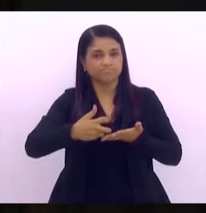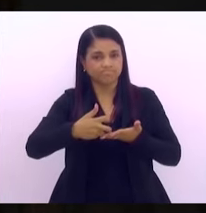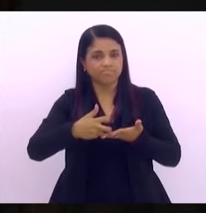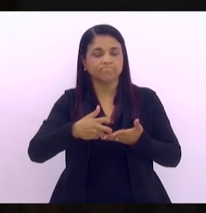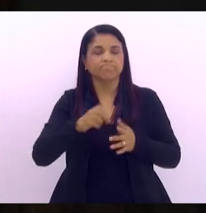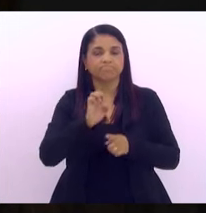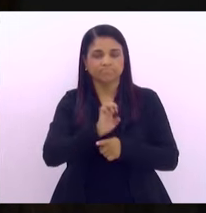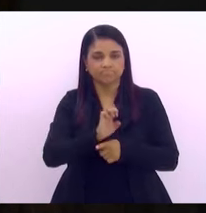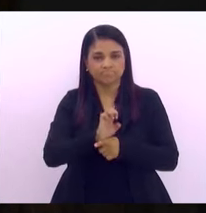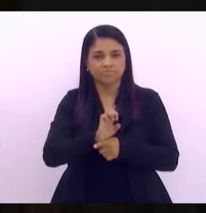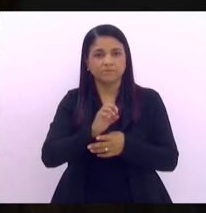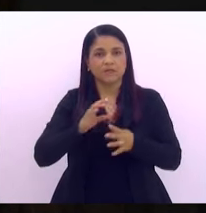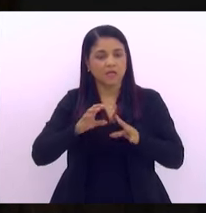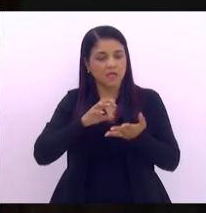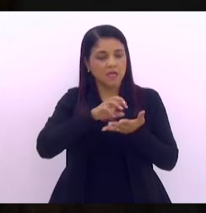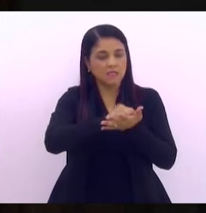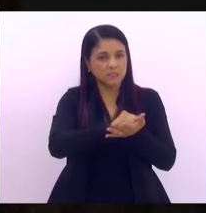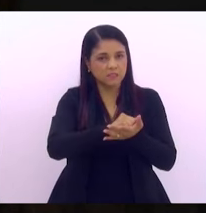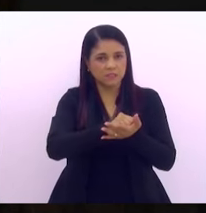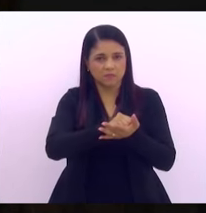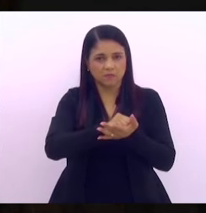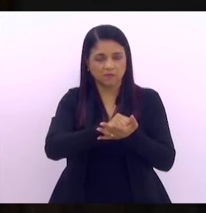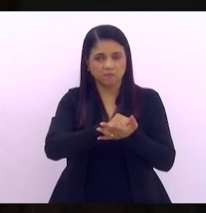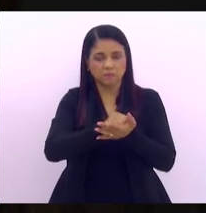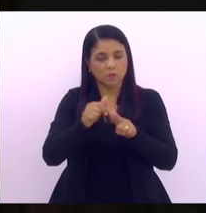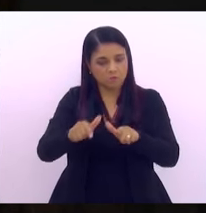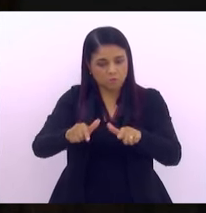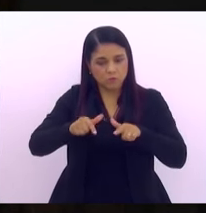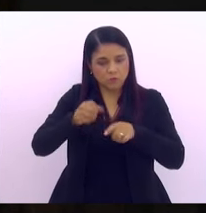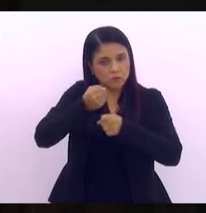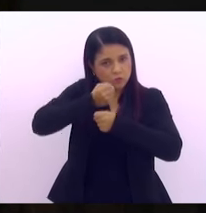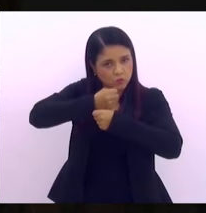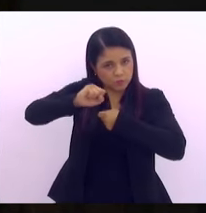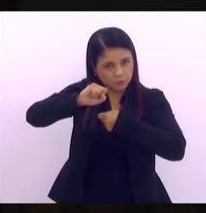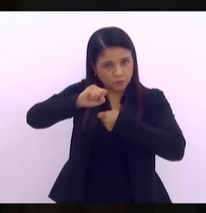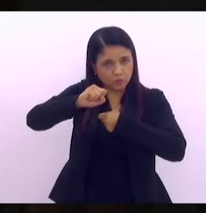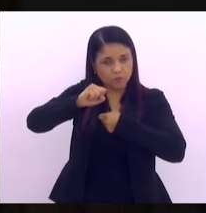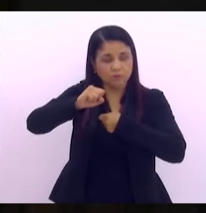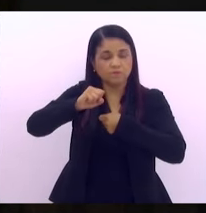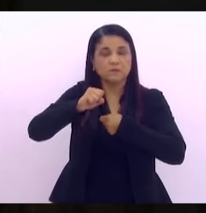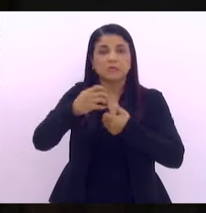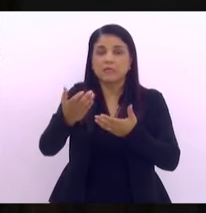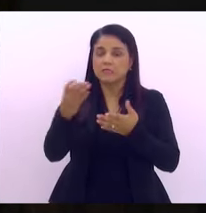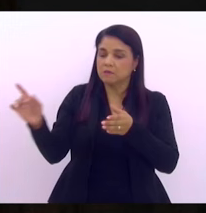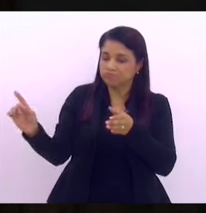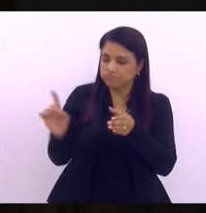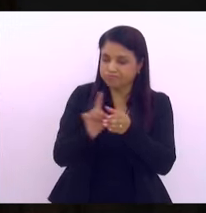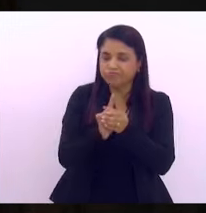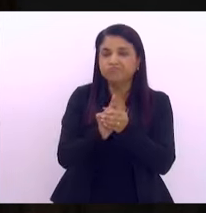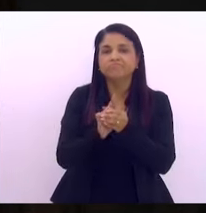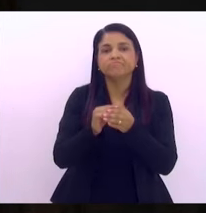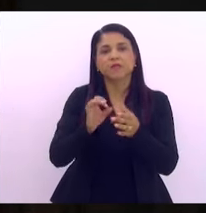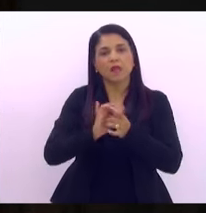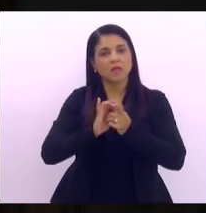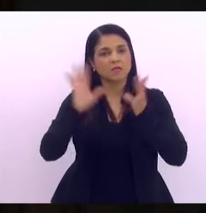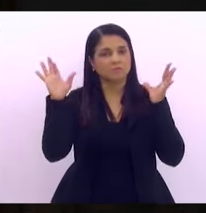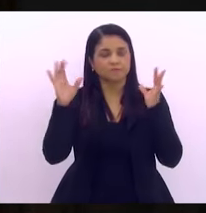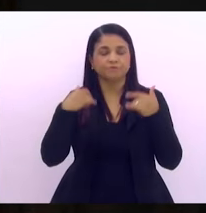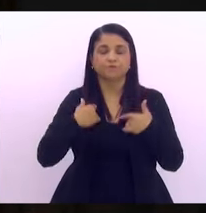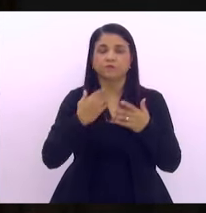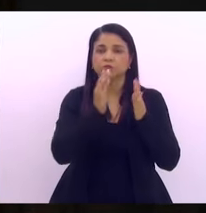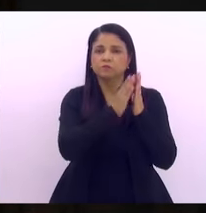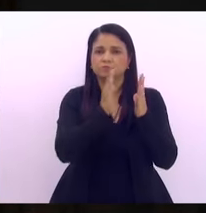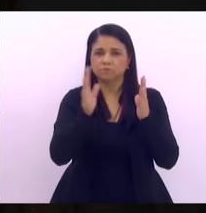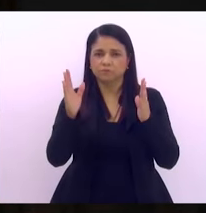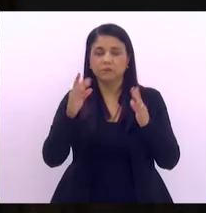aqui devidamente registrado a moção de repúdio. Quem quiser a coautoria, fique à vontade. Questão de ordem, presidente.